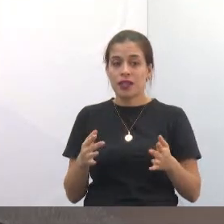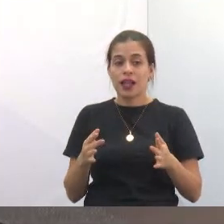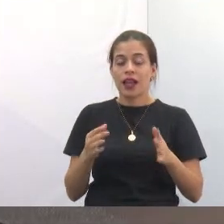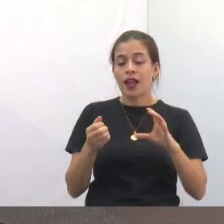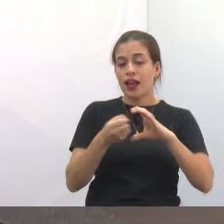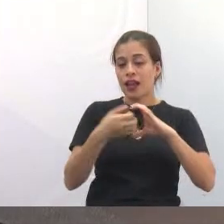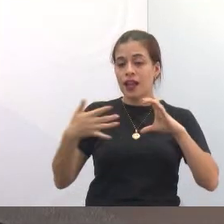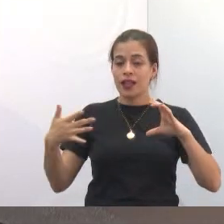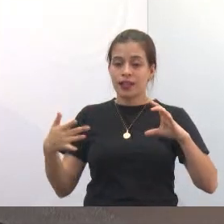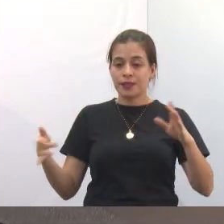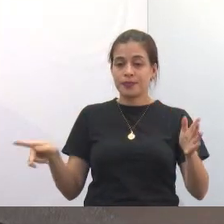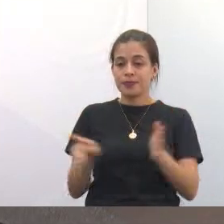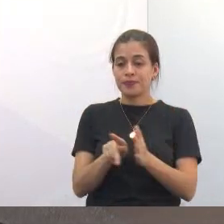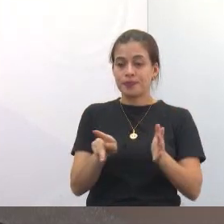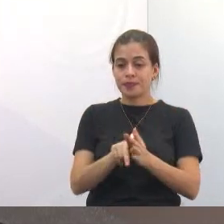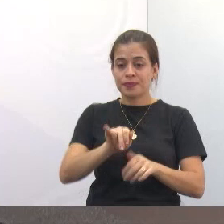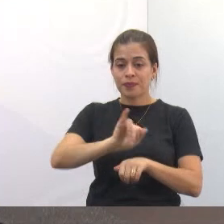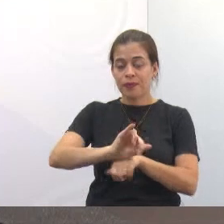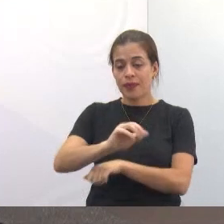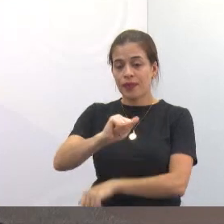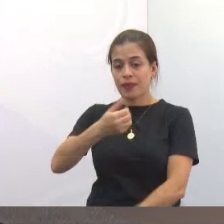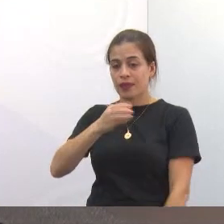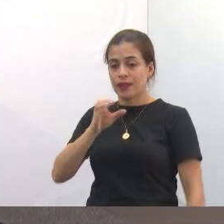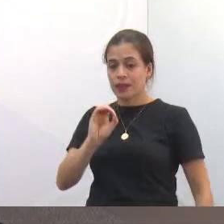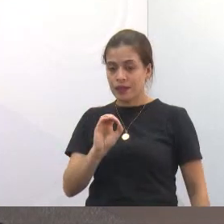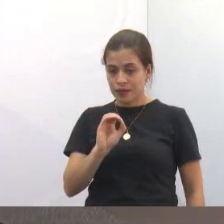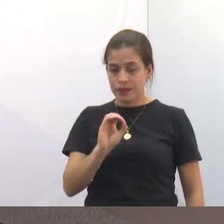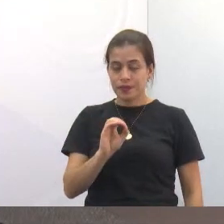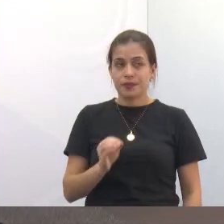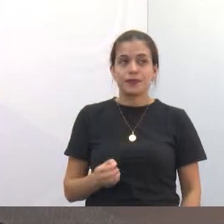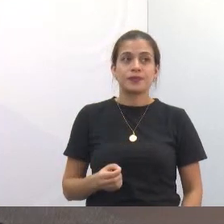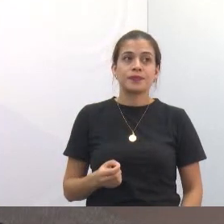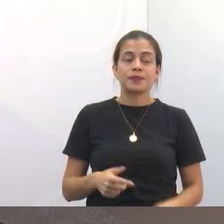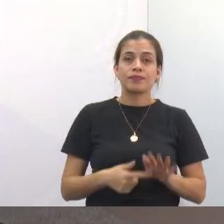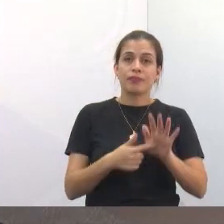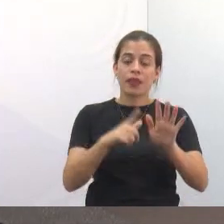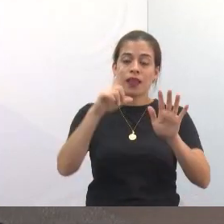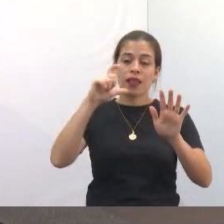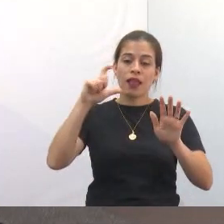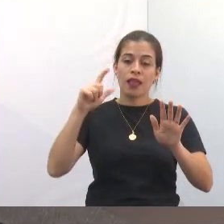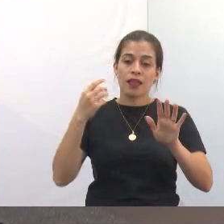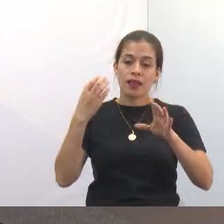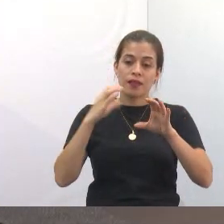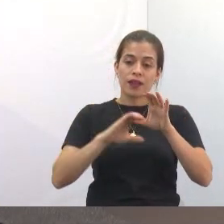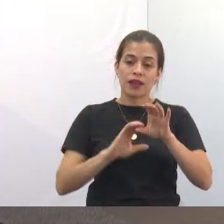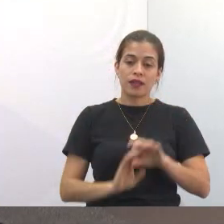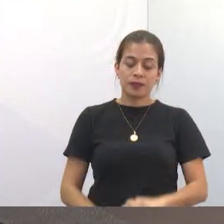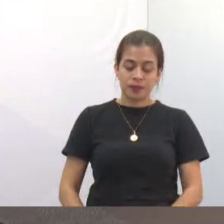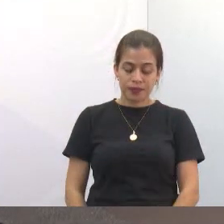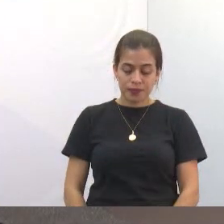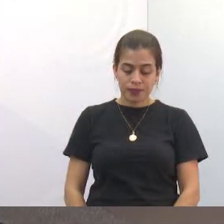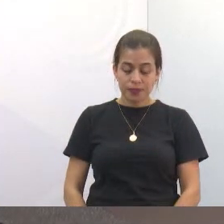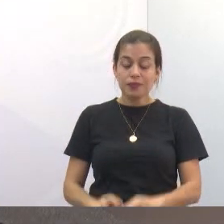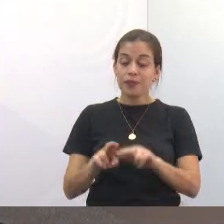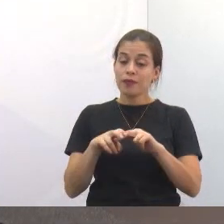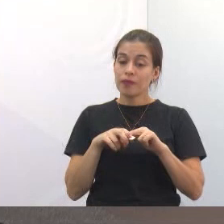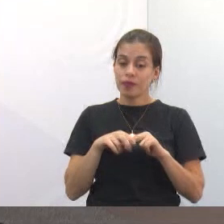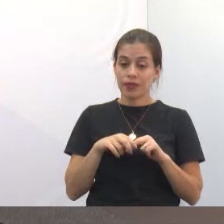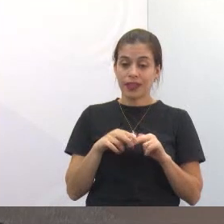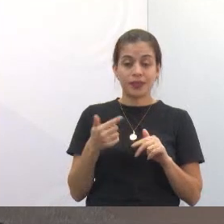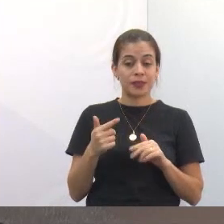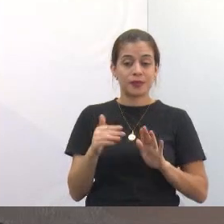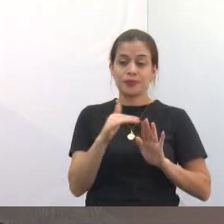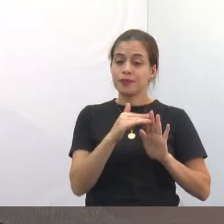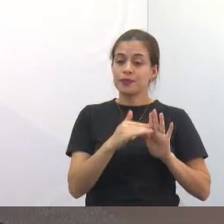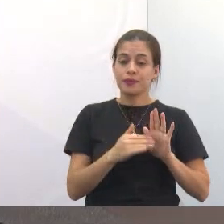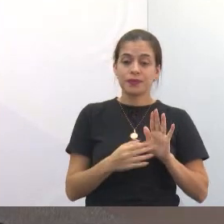aço. Cortem. Imagem ilustrativa e anexa. Portanto, não há